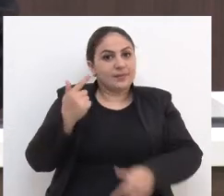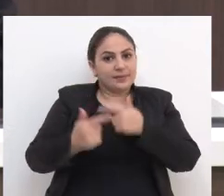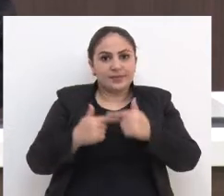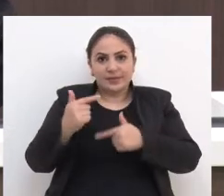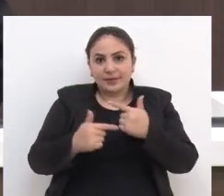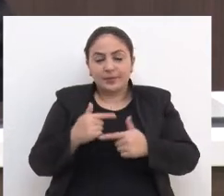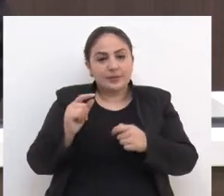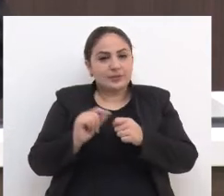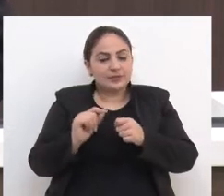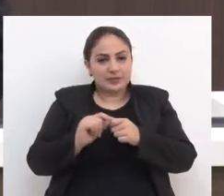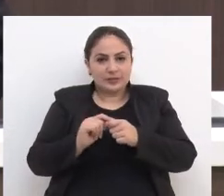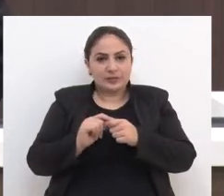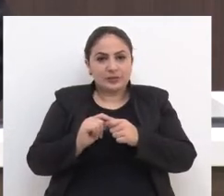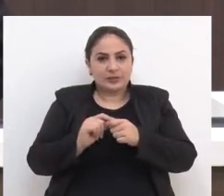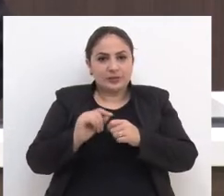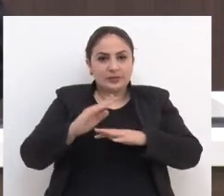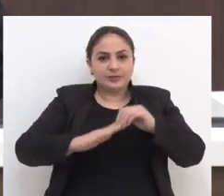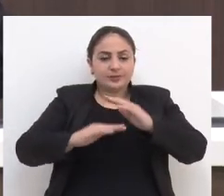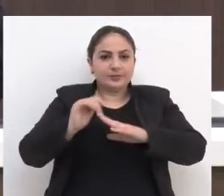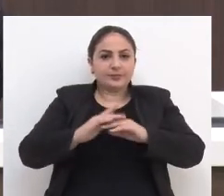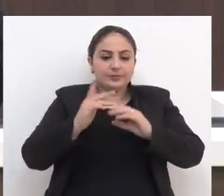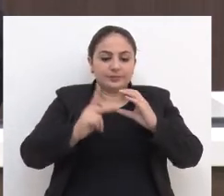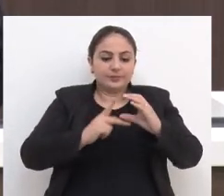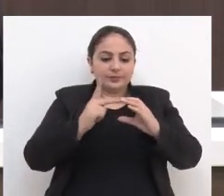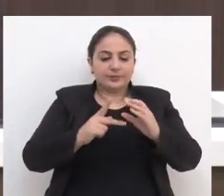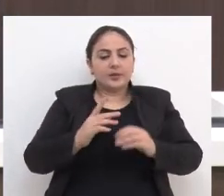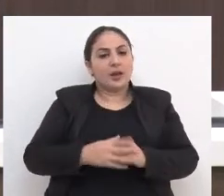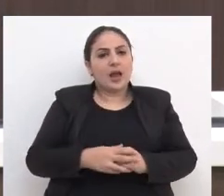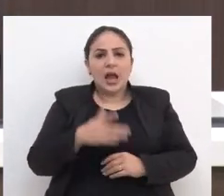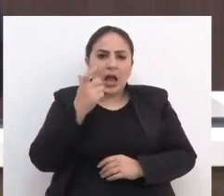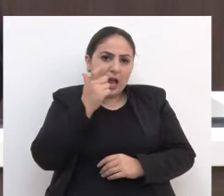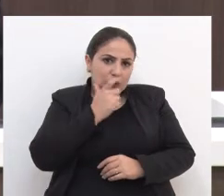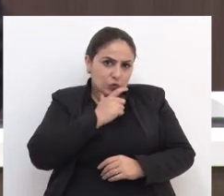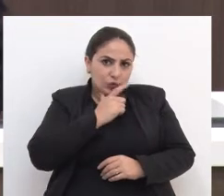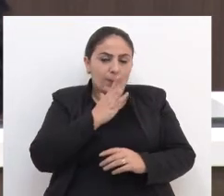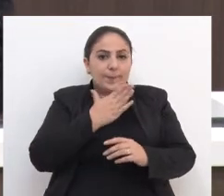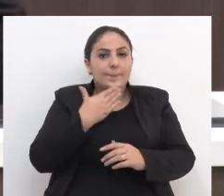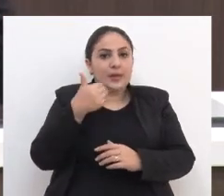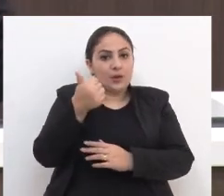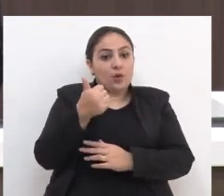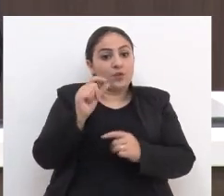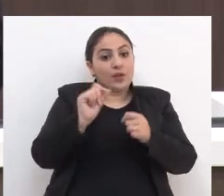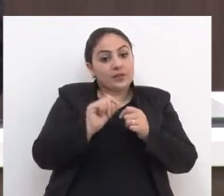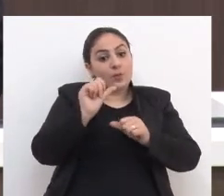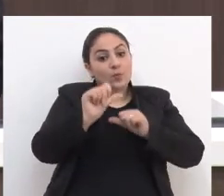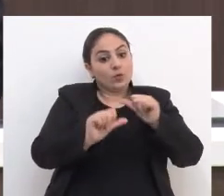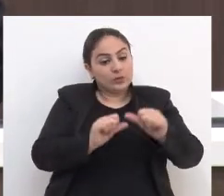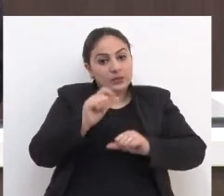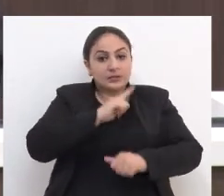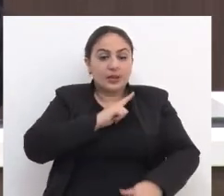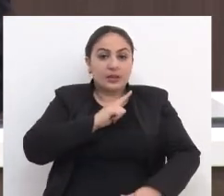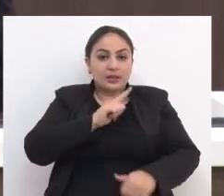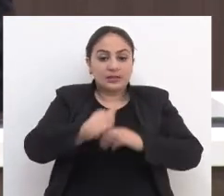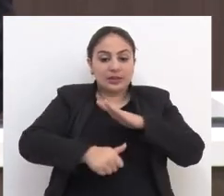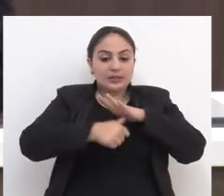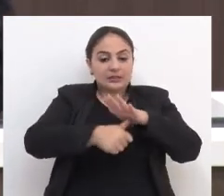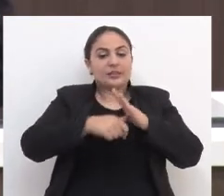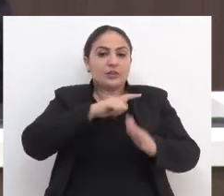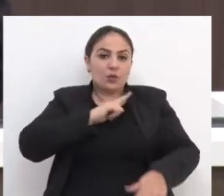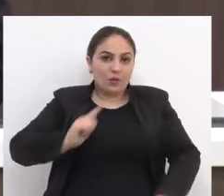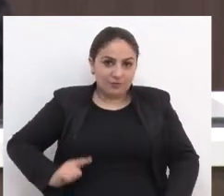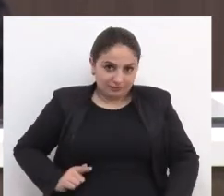trabalho que vem sendo construído aqui na Câmara de Vereadores, achou por bem fazer a mudança na liderança do governo